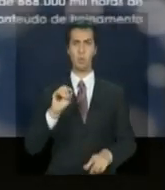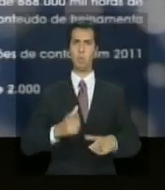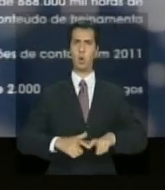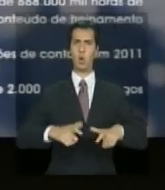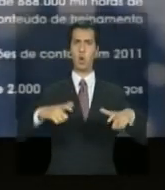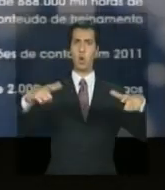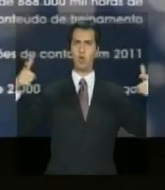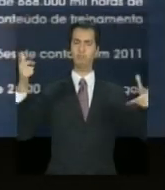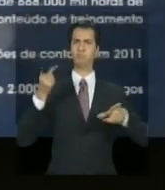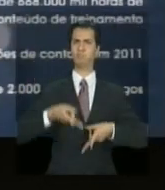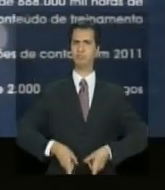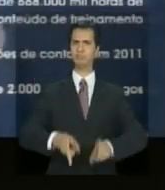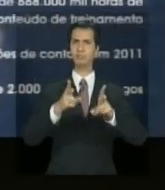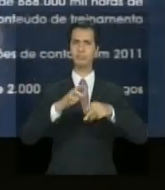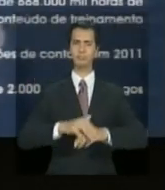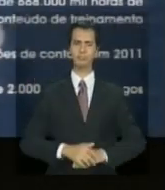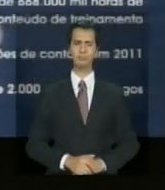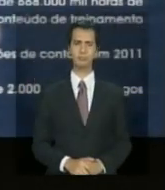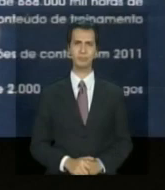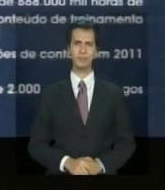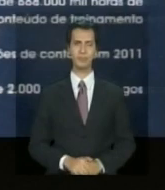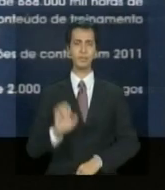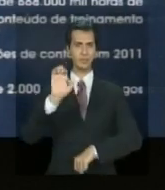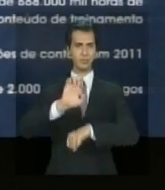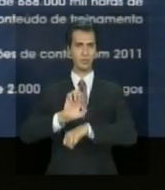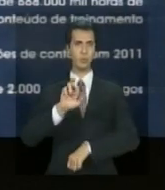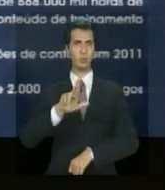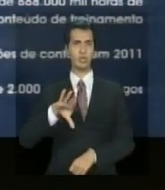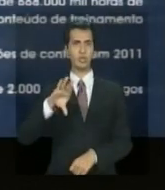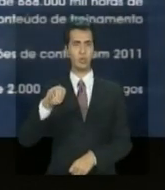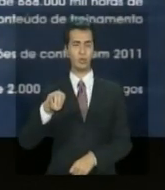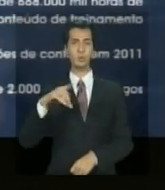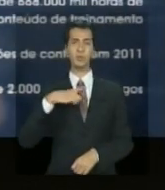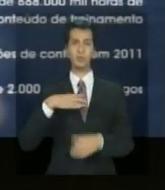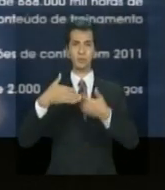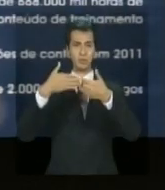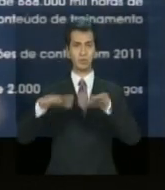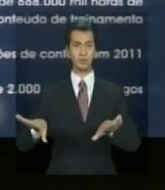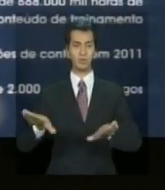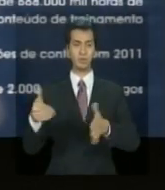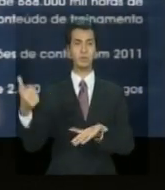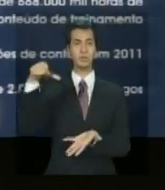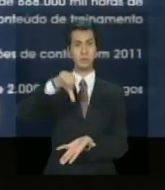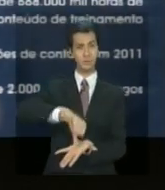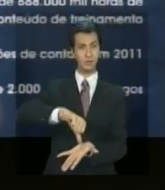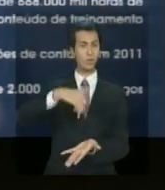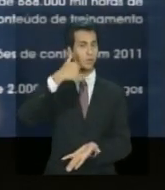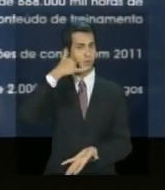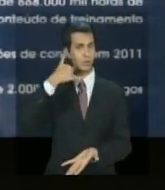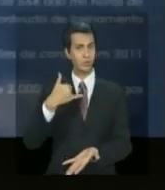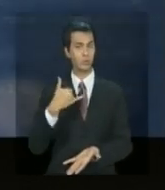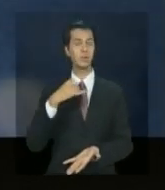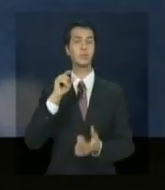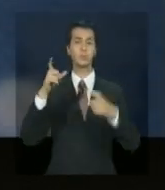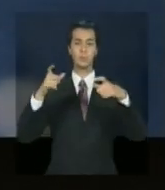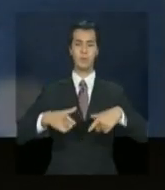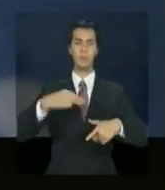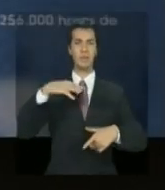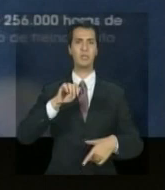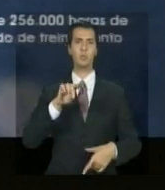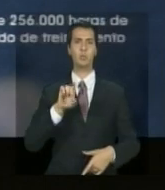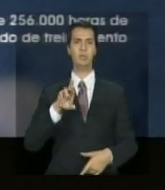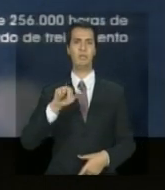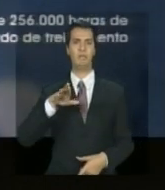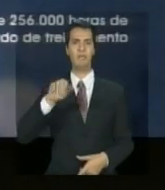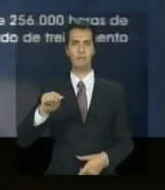crescer. No Rio de Janeiro, está sendo inaugurada uma central de atendimento no bairro de